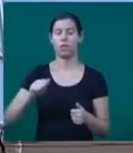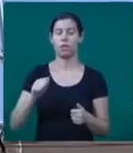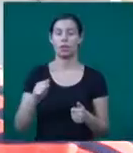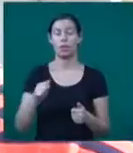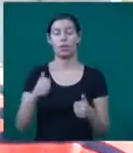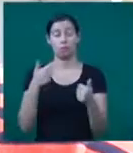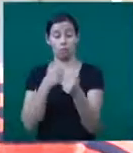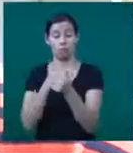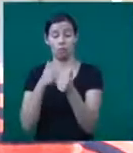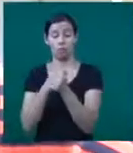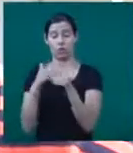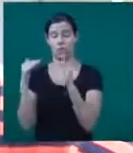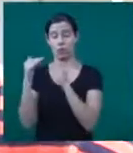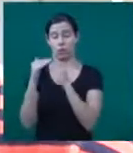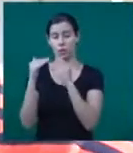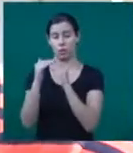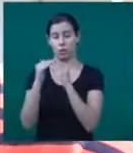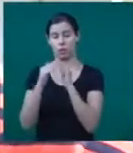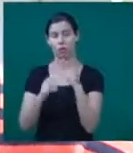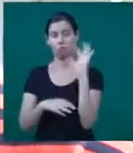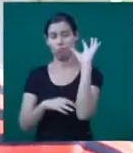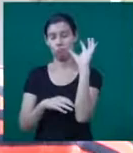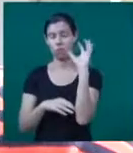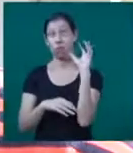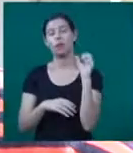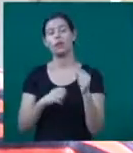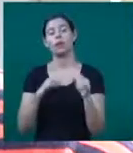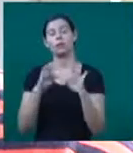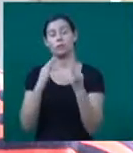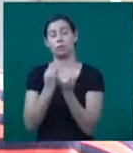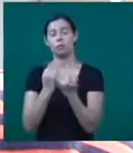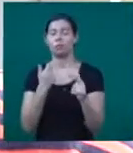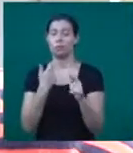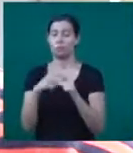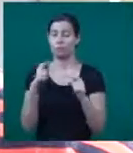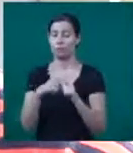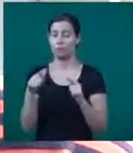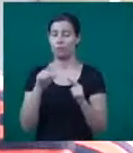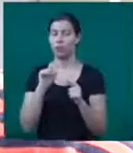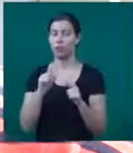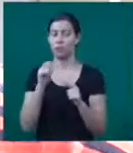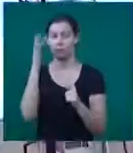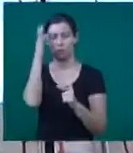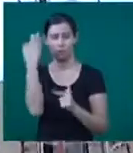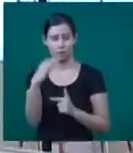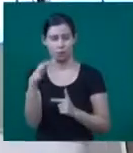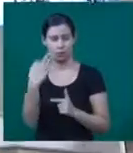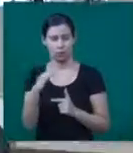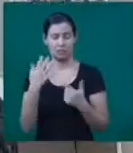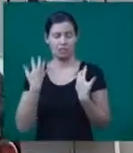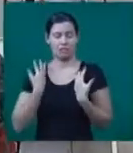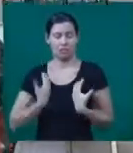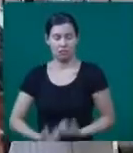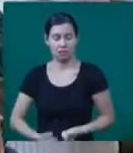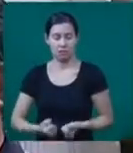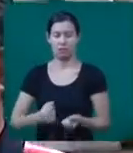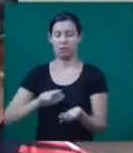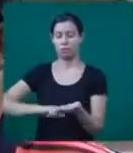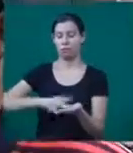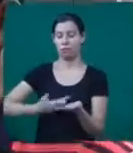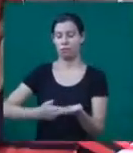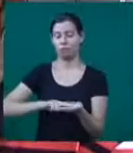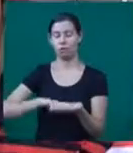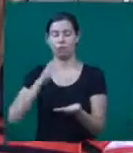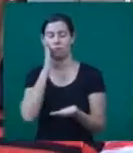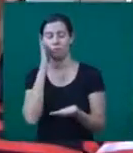saúde. Fortes dores de cabeça, imunidade baixa, cansaço físico e insônia. Conta que a esposa teve inflamação